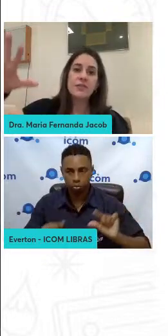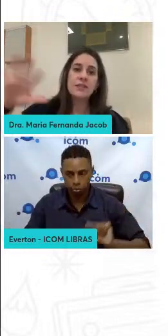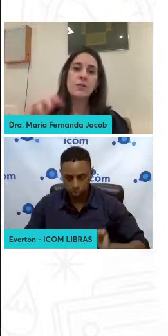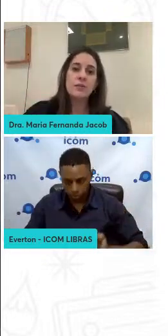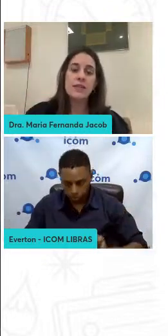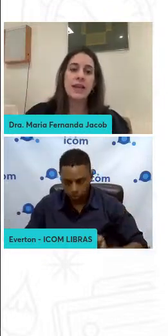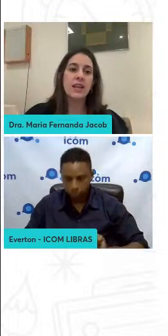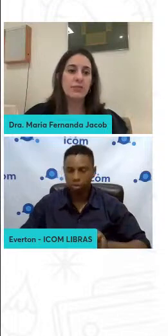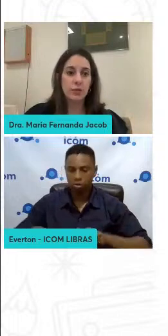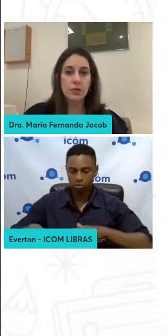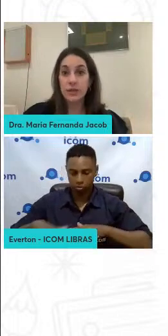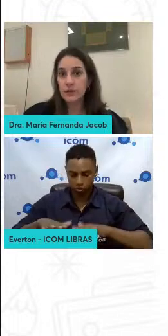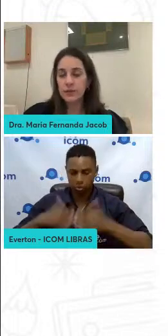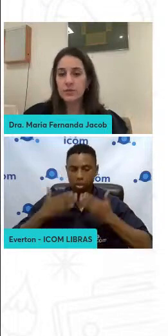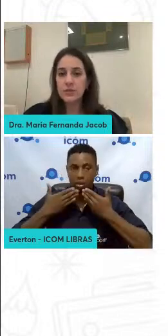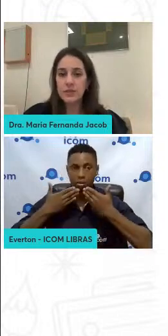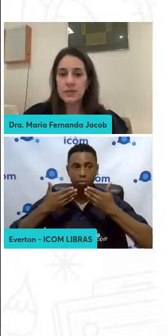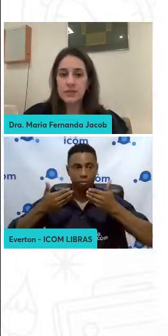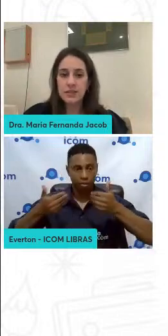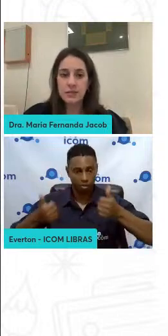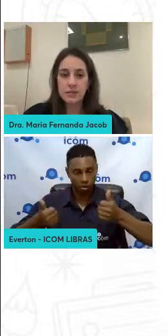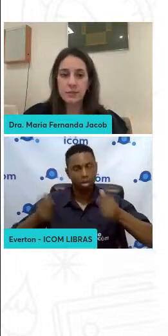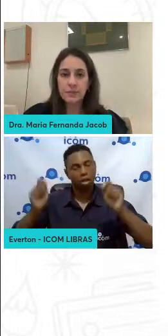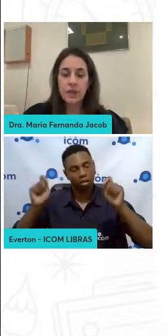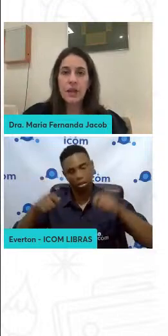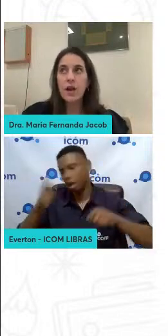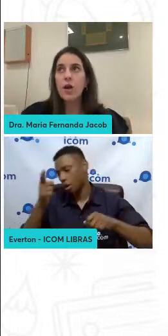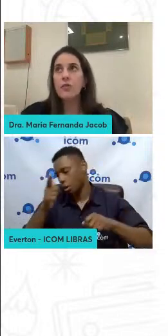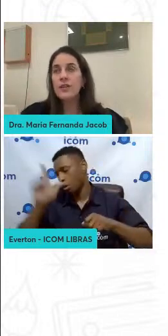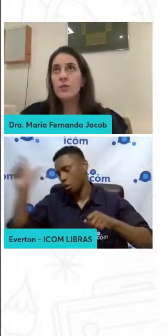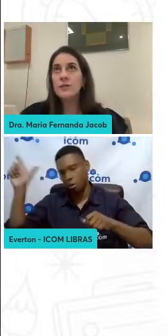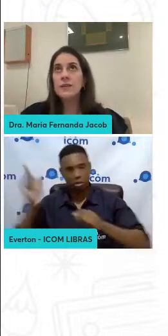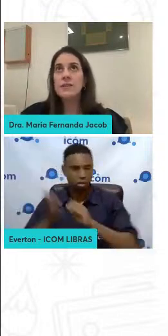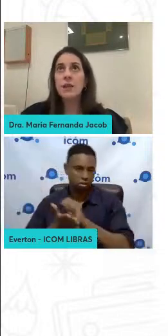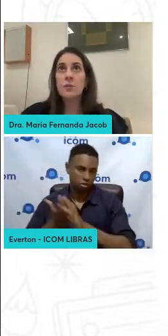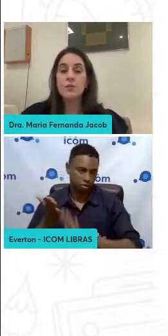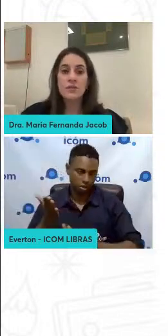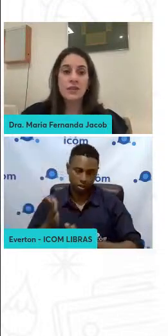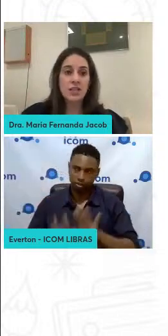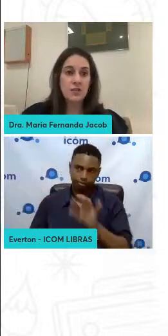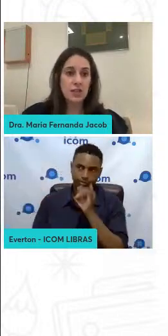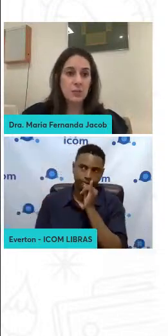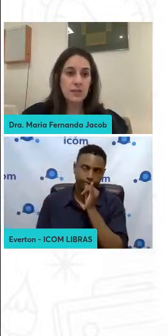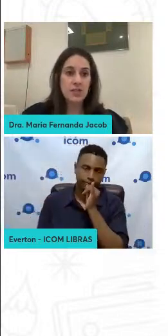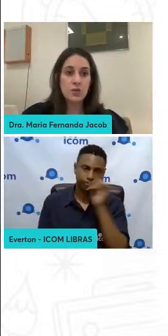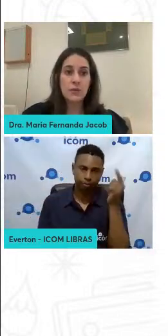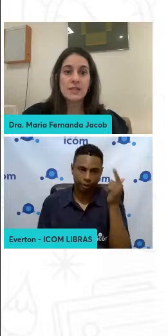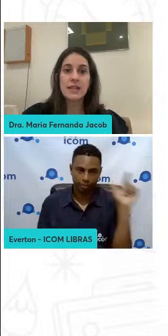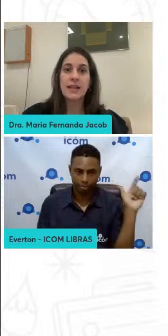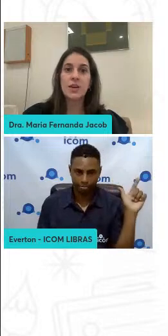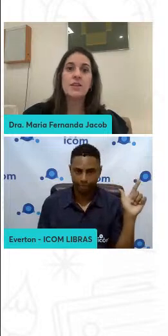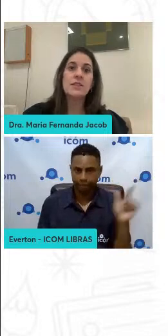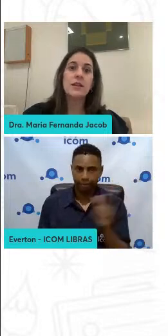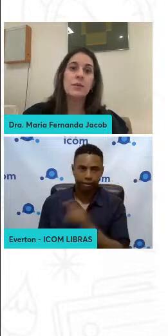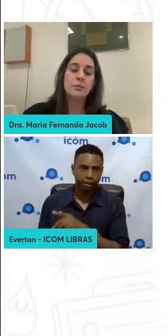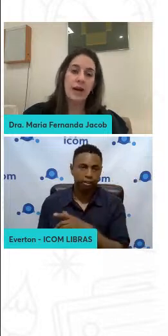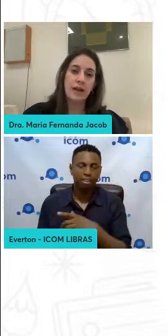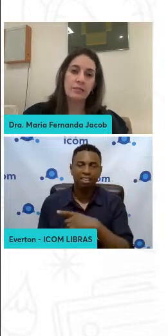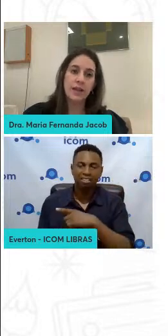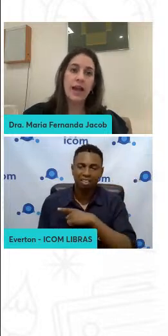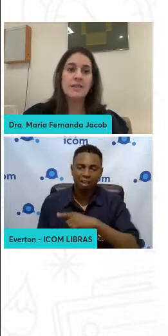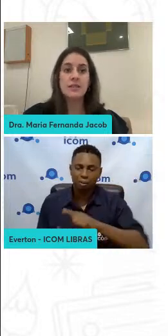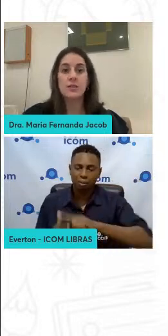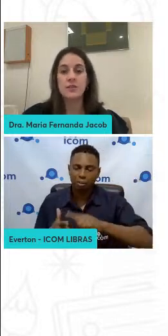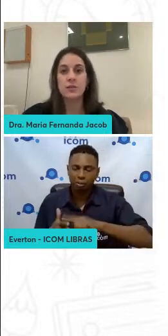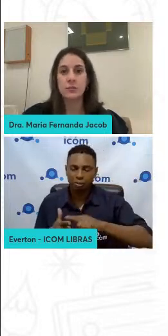aí você consegue evoluir para outros exercícios. Vou dar um outro exemplo. Se você está de frente com um paciente com estenose